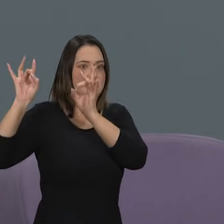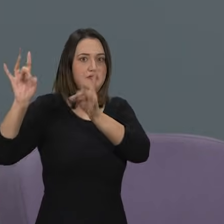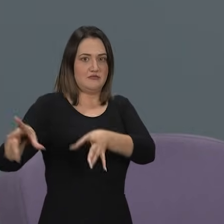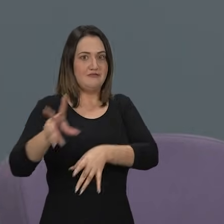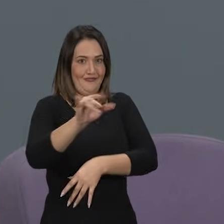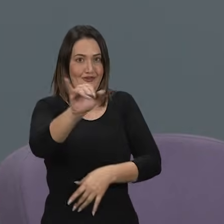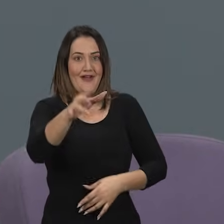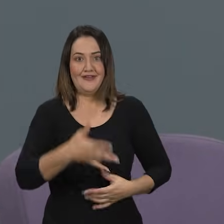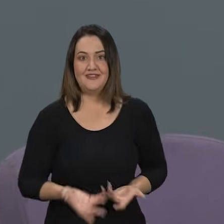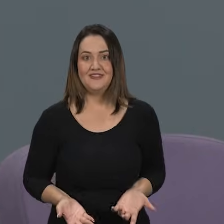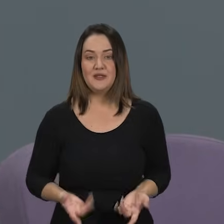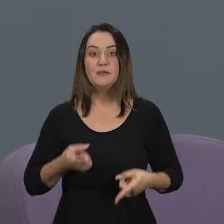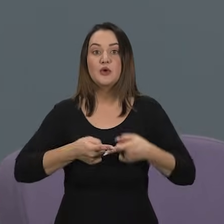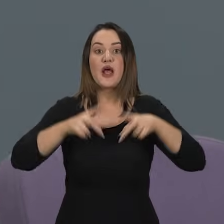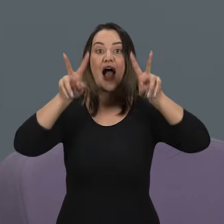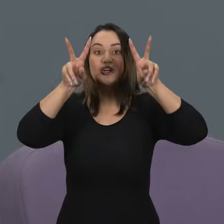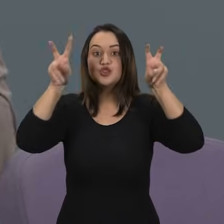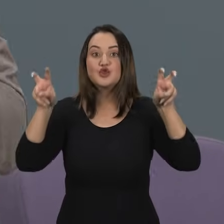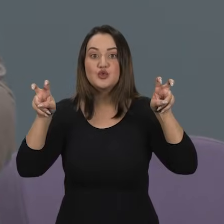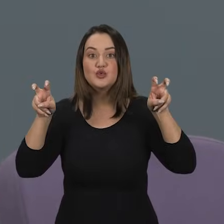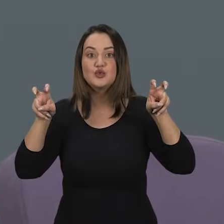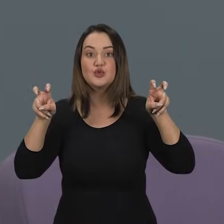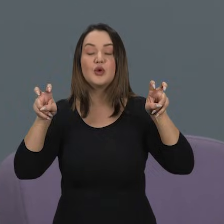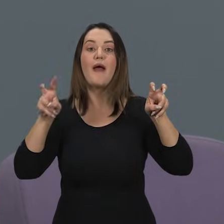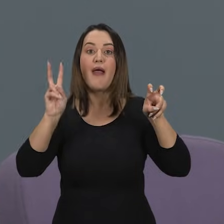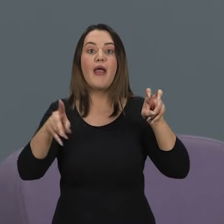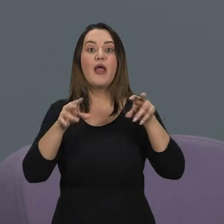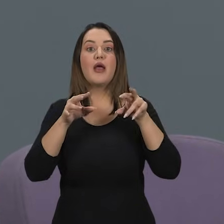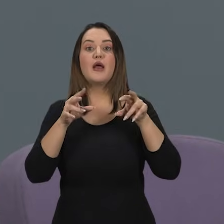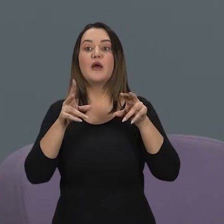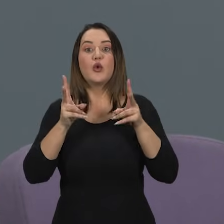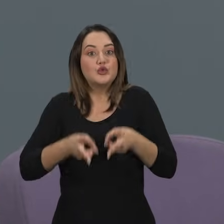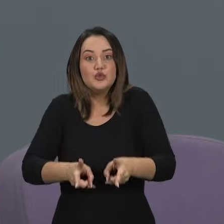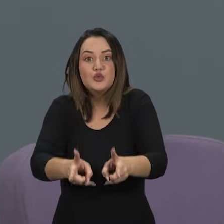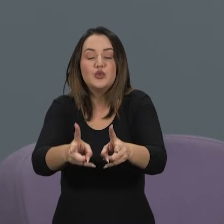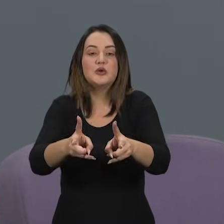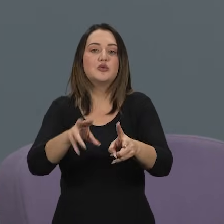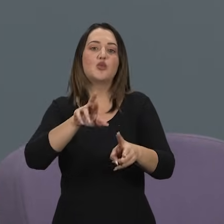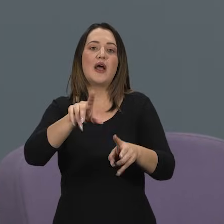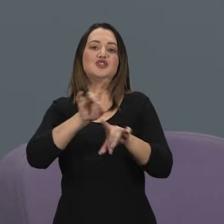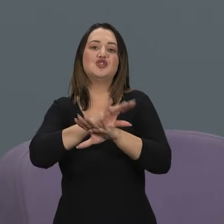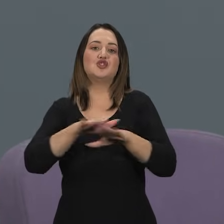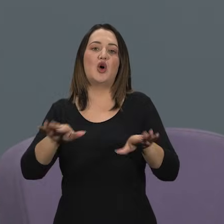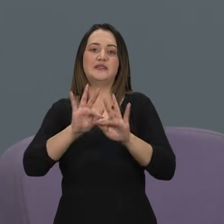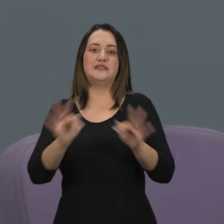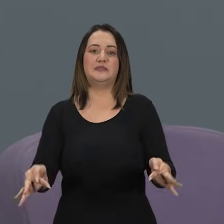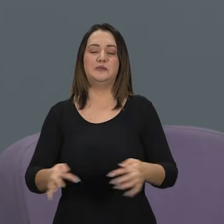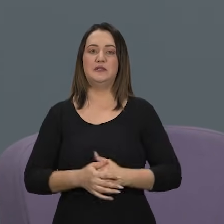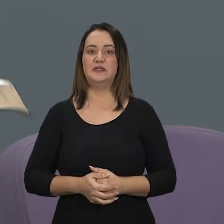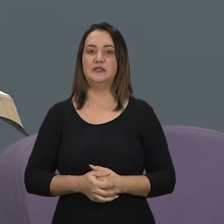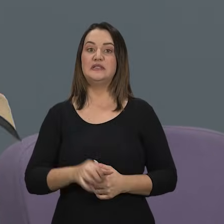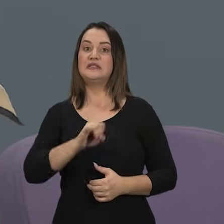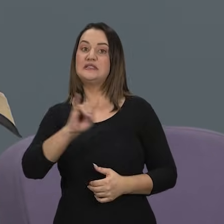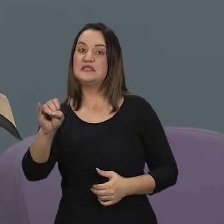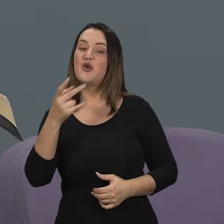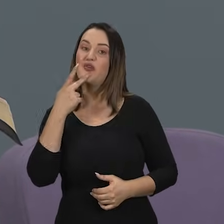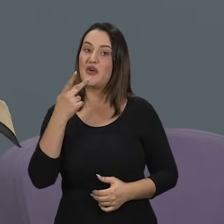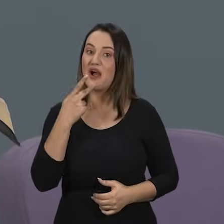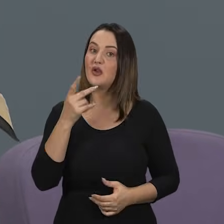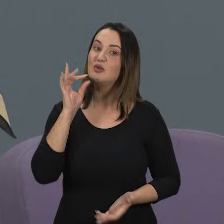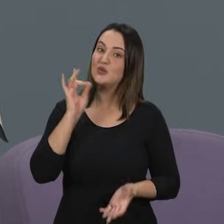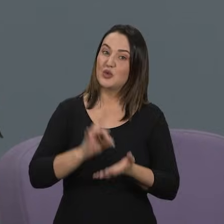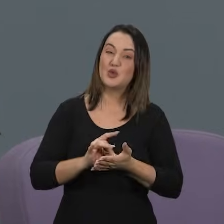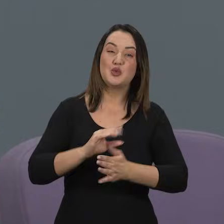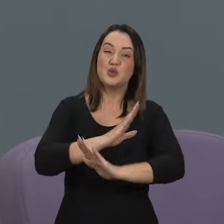verdade, para seguir a verdade. Mas esse assunto não para por aqui, e não é só isso. Se eu abrir a